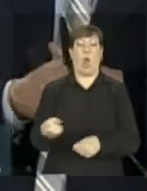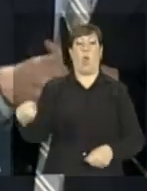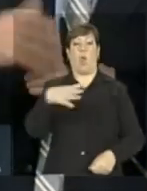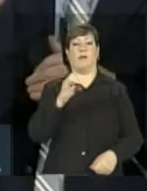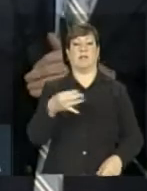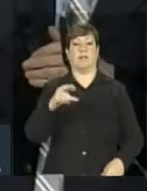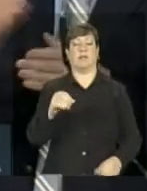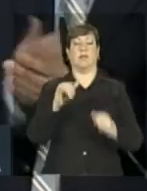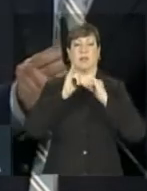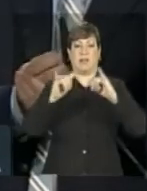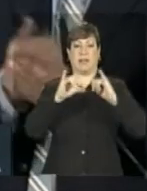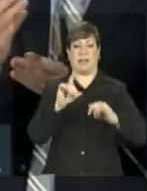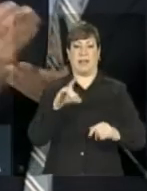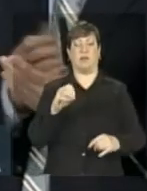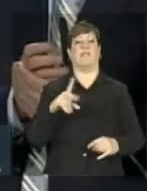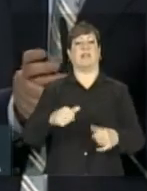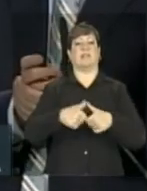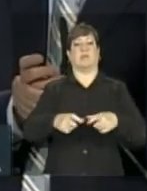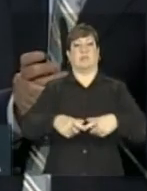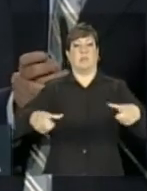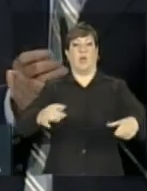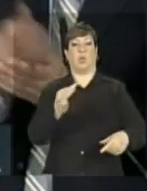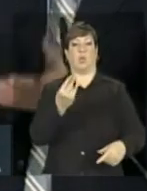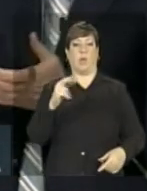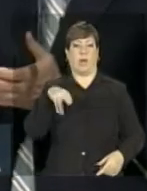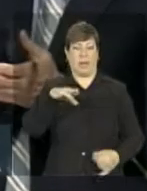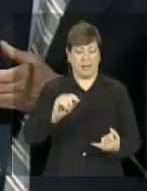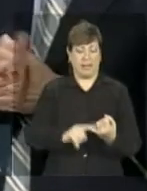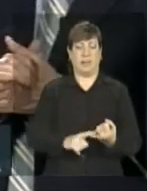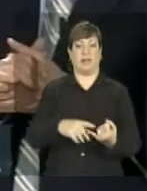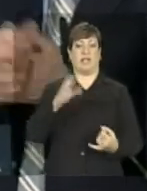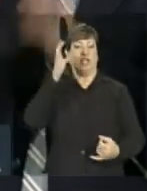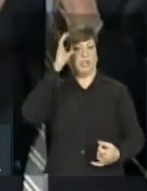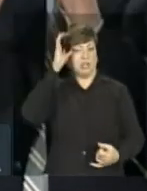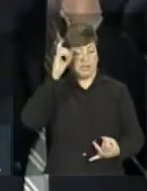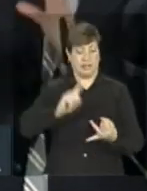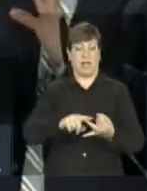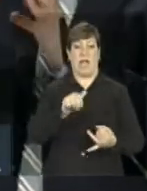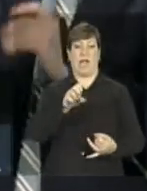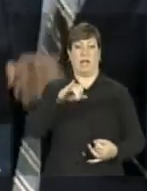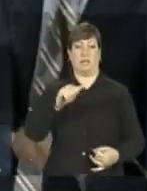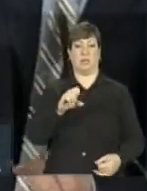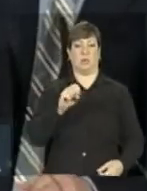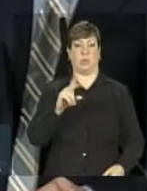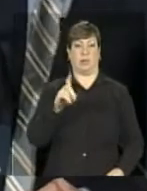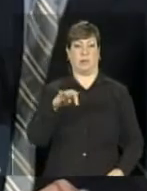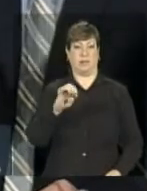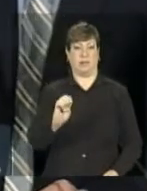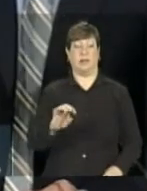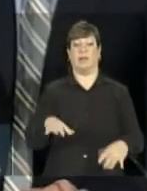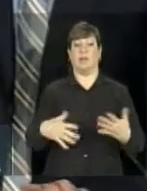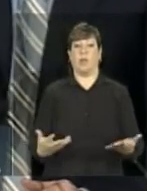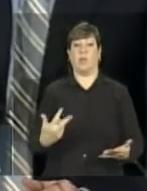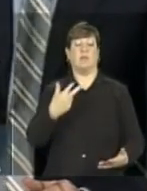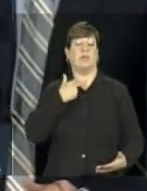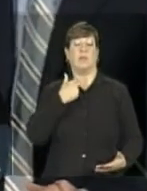dados estarão em expansão na Turquia, na China, na Ásia do Sudeste. Não podemos